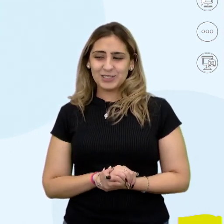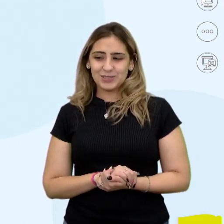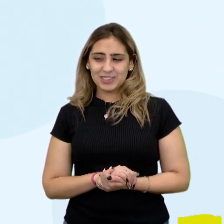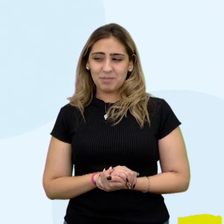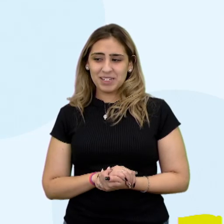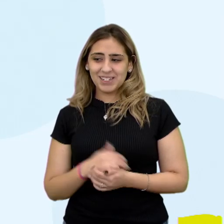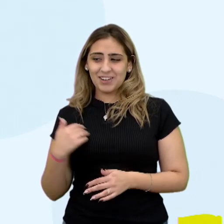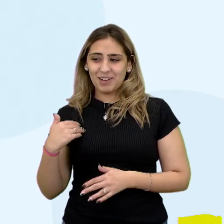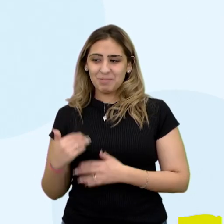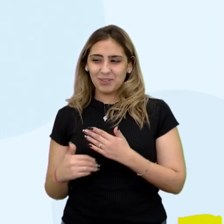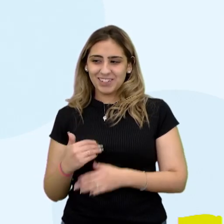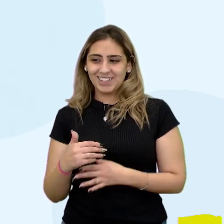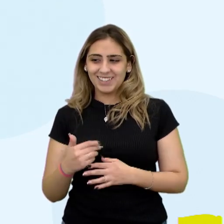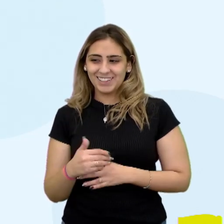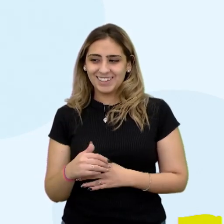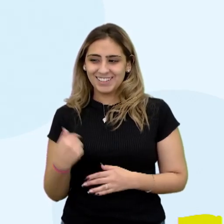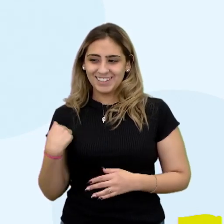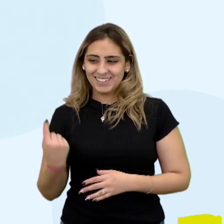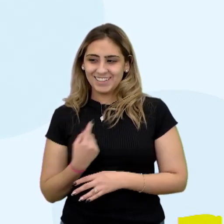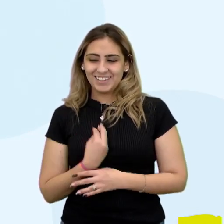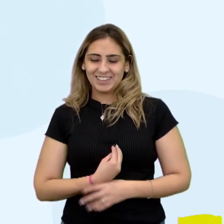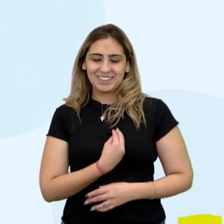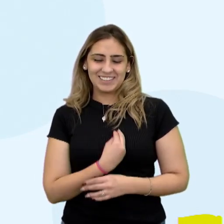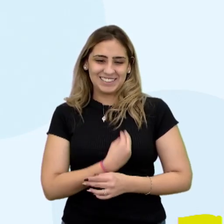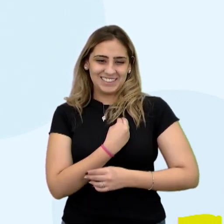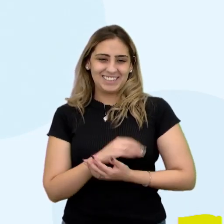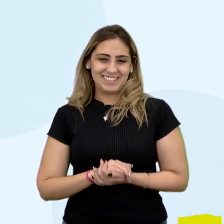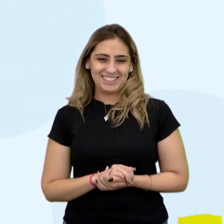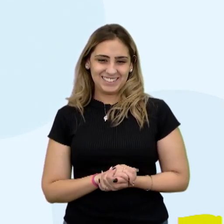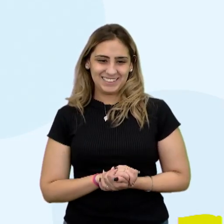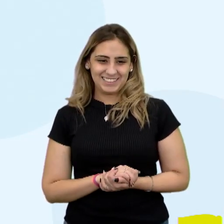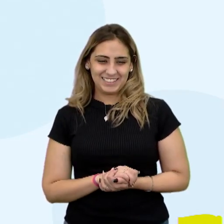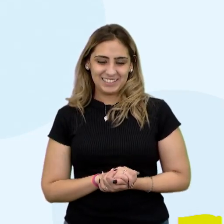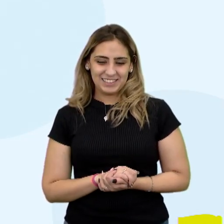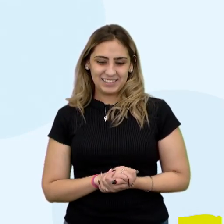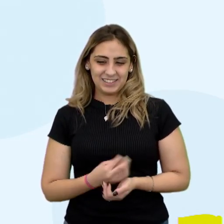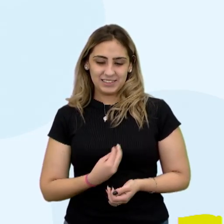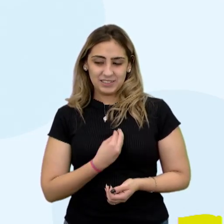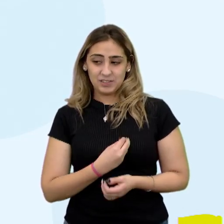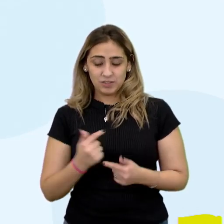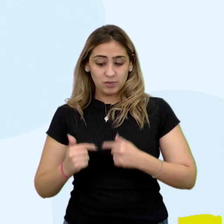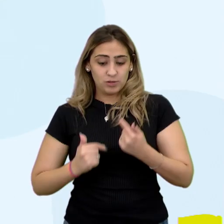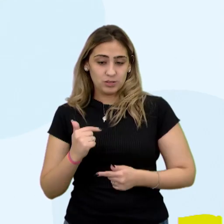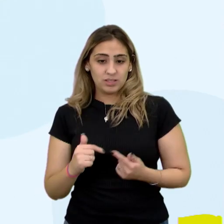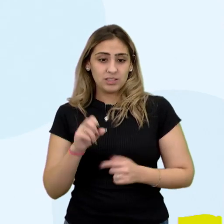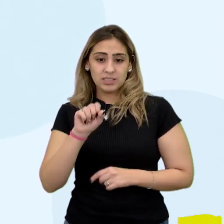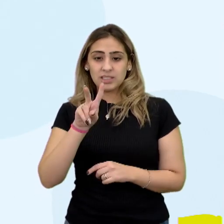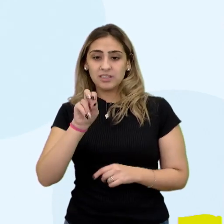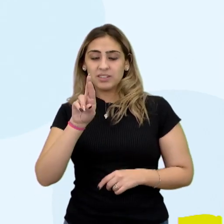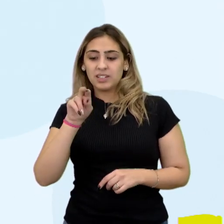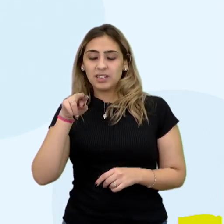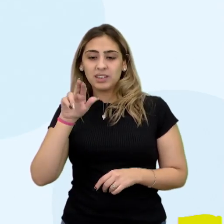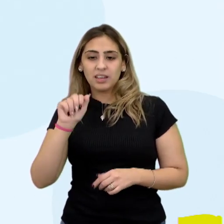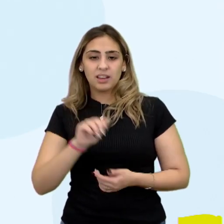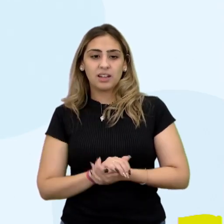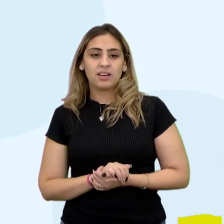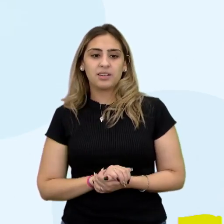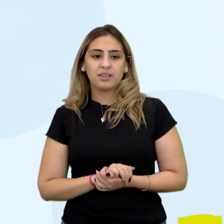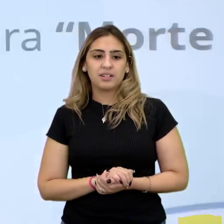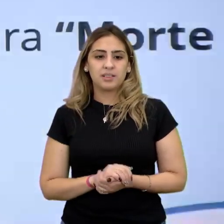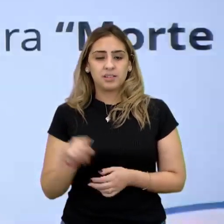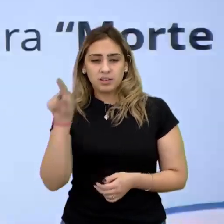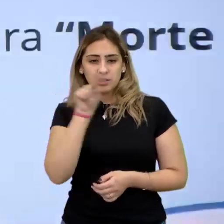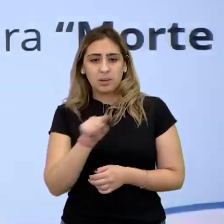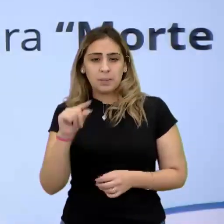ó. Severina, grifei! Olha só, grifei, funcionou. Severina aqui, ó, vou até circular,